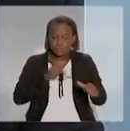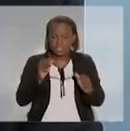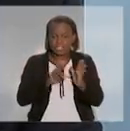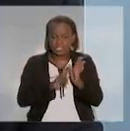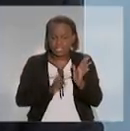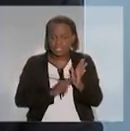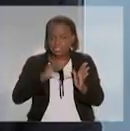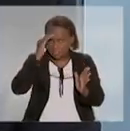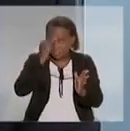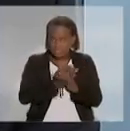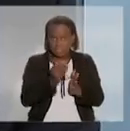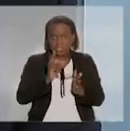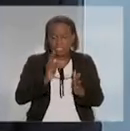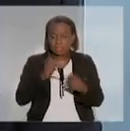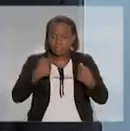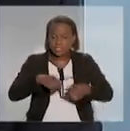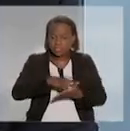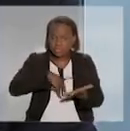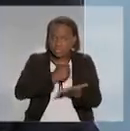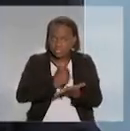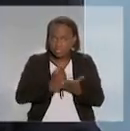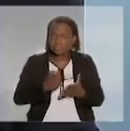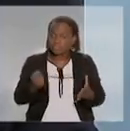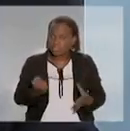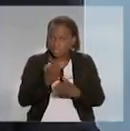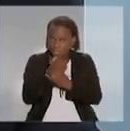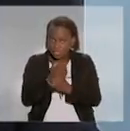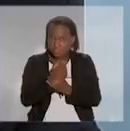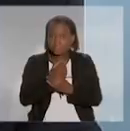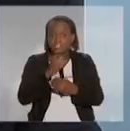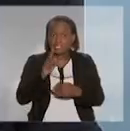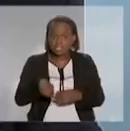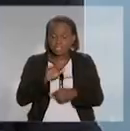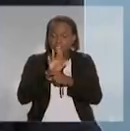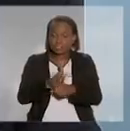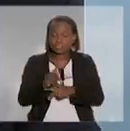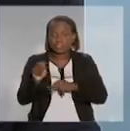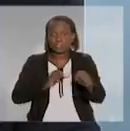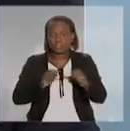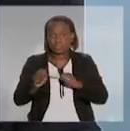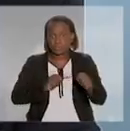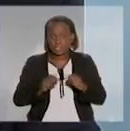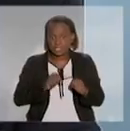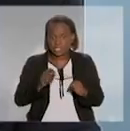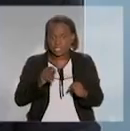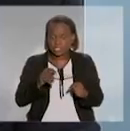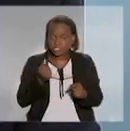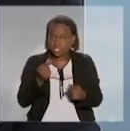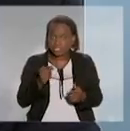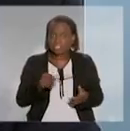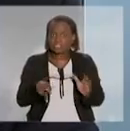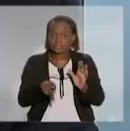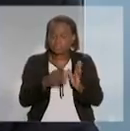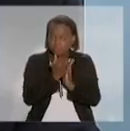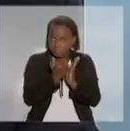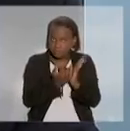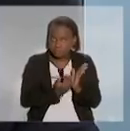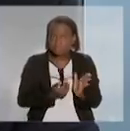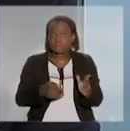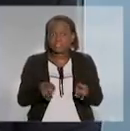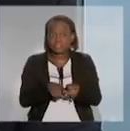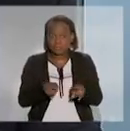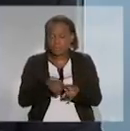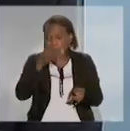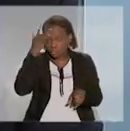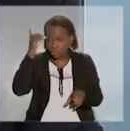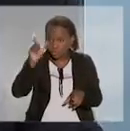um pouco esse paradigma e entender que fazer contratações sustentáveis é uma forma de você economizar recursos orçamentários,